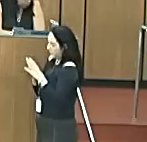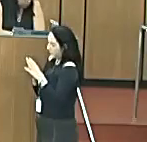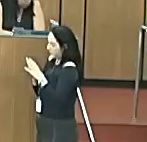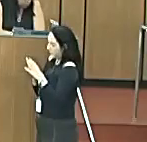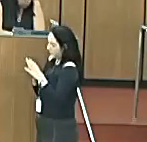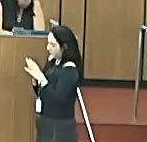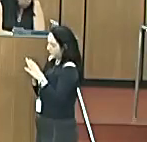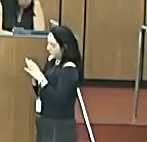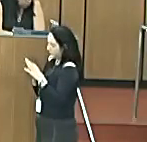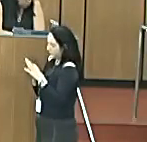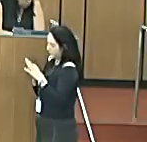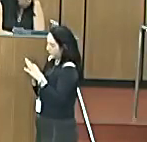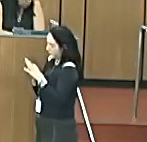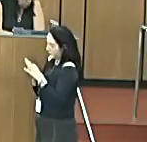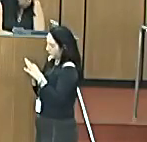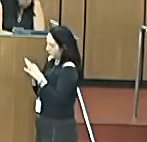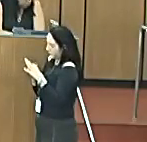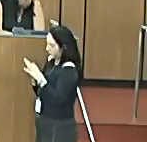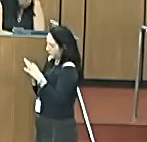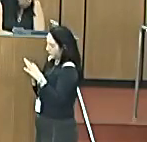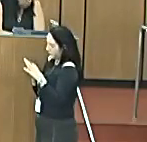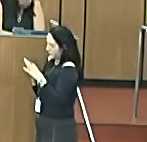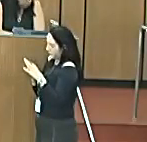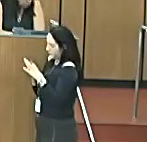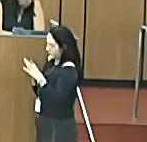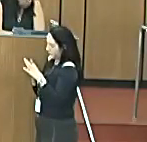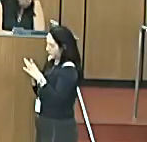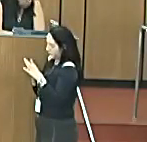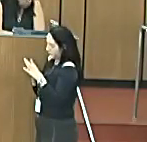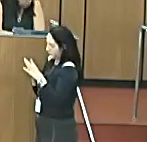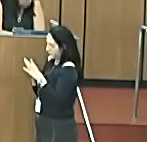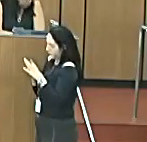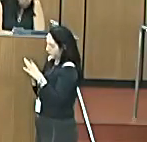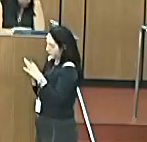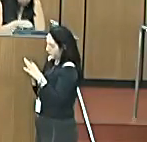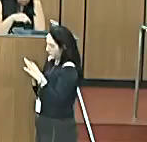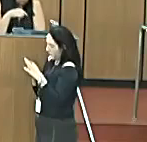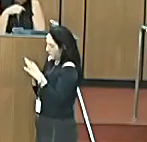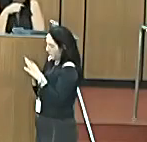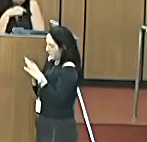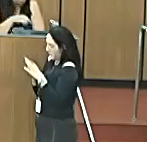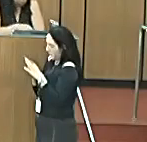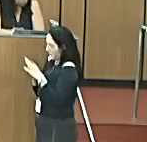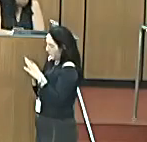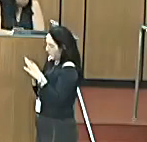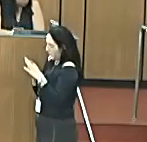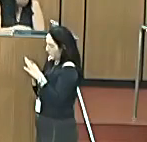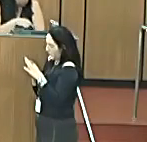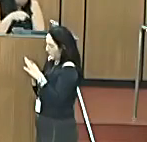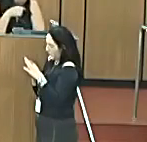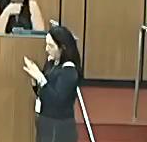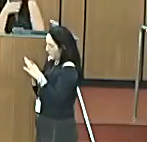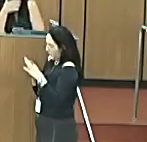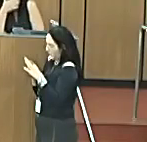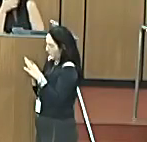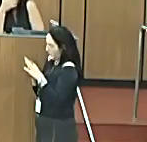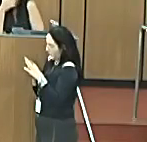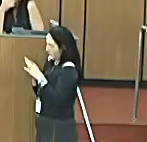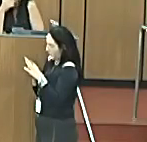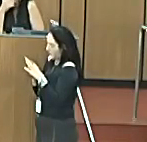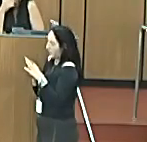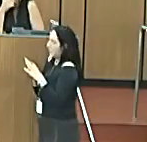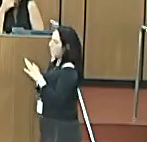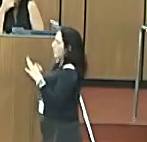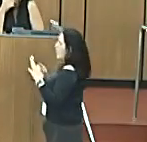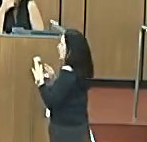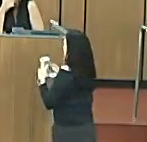a fazer um estudo a saber o que já tinha nessa casa né o que já foi discutido por essa comissão sempre